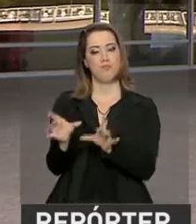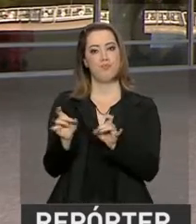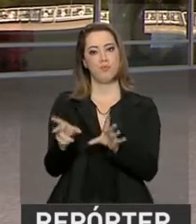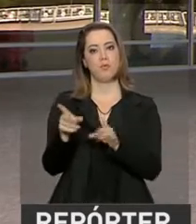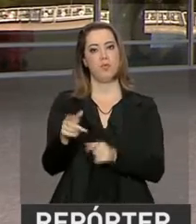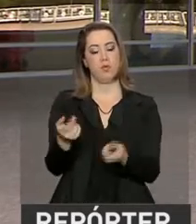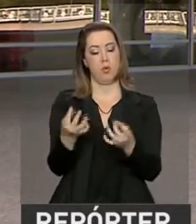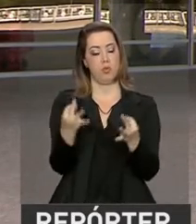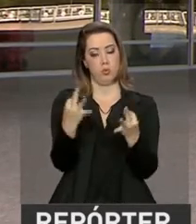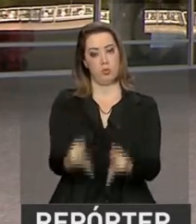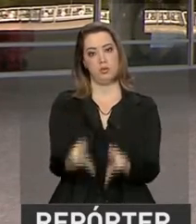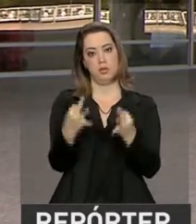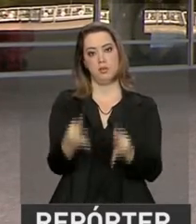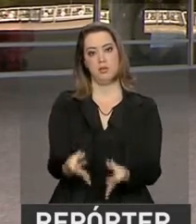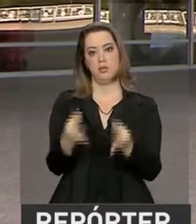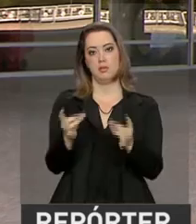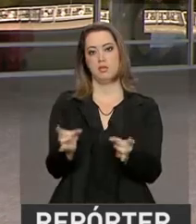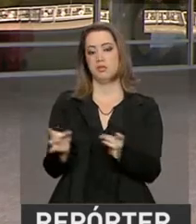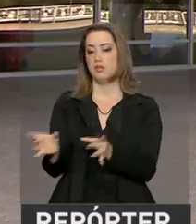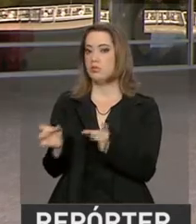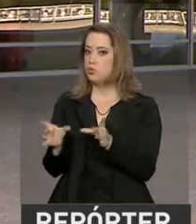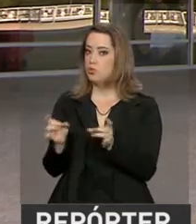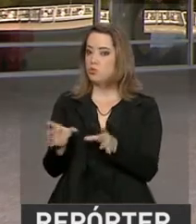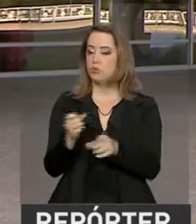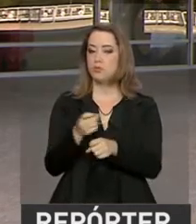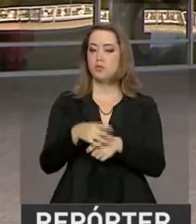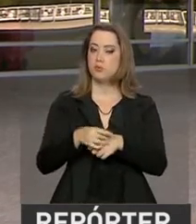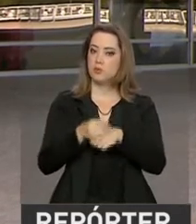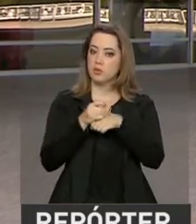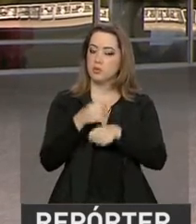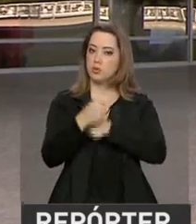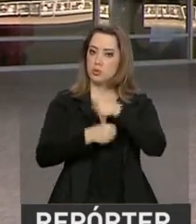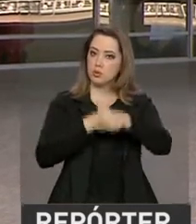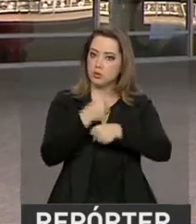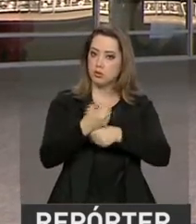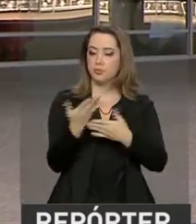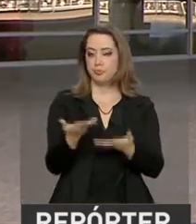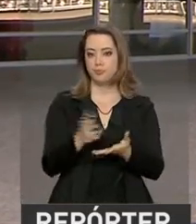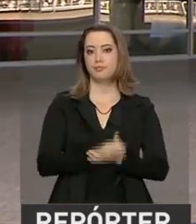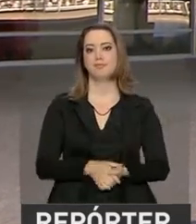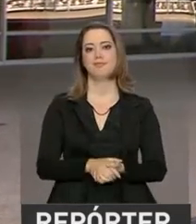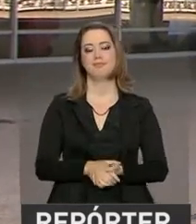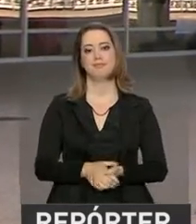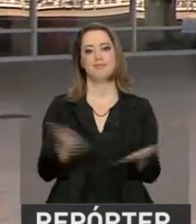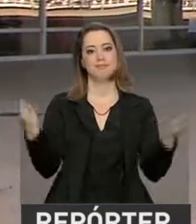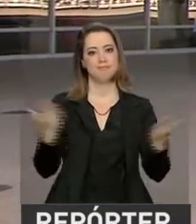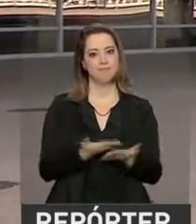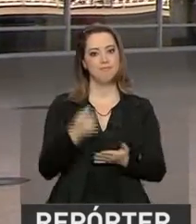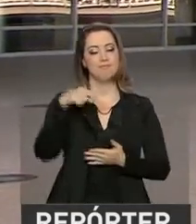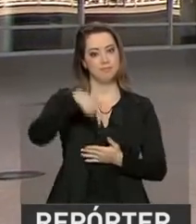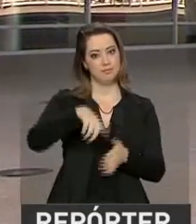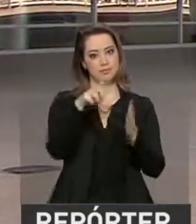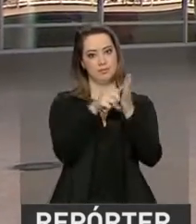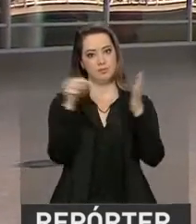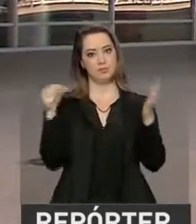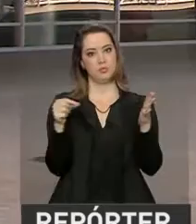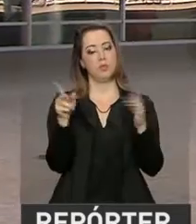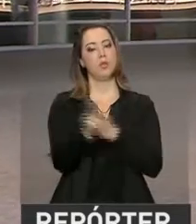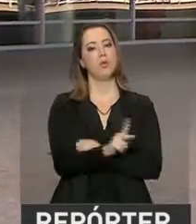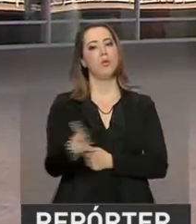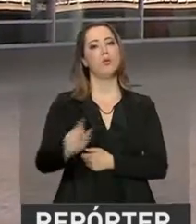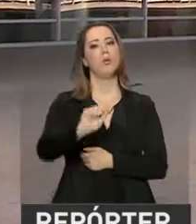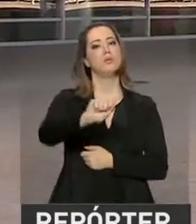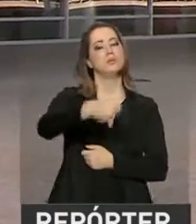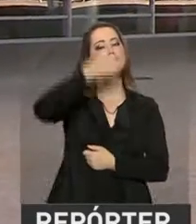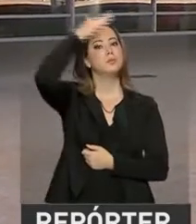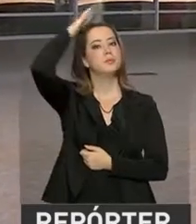in natura para os Estados Unidos por ano. Bom, Daniele, falando agora do dia de hoje aqui no Palácio do Planalto, por enquanto o presidente em